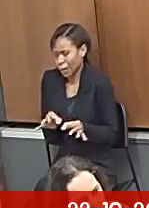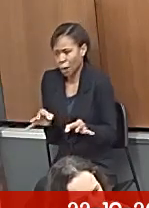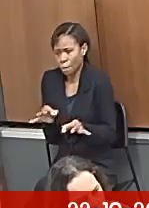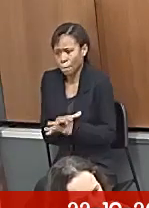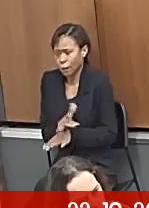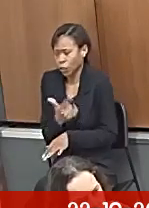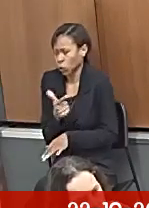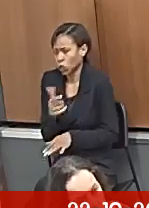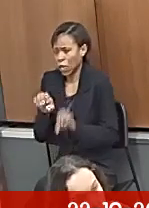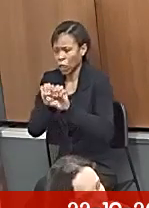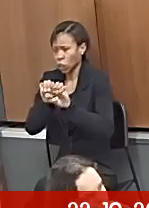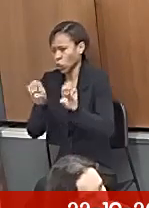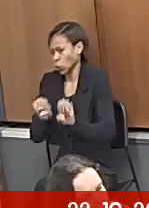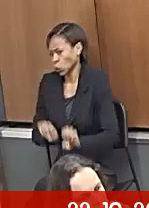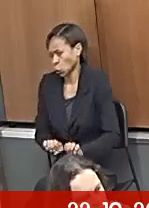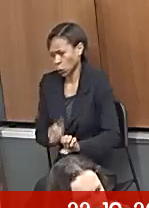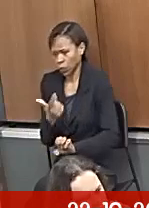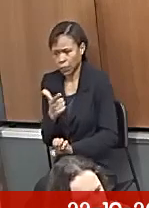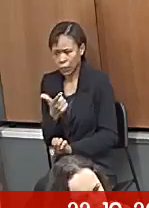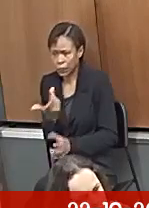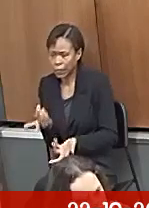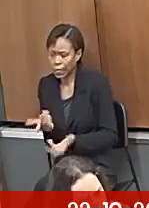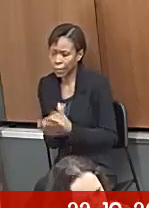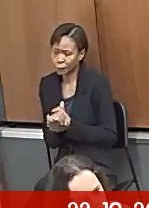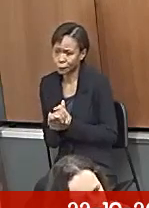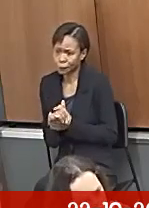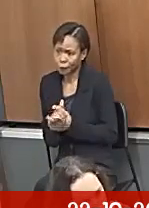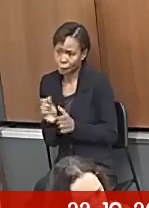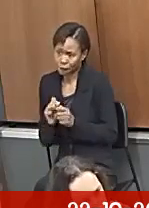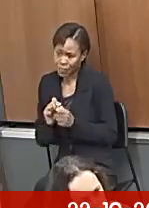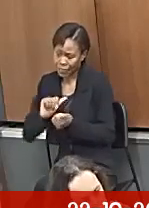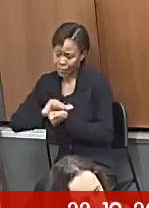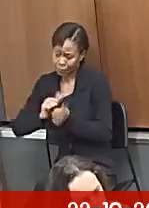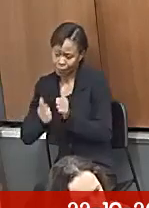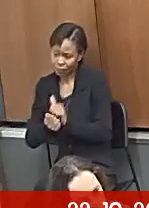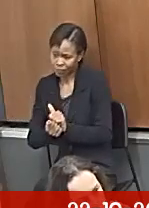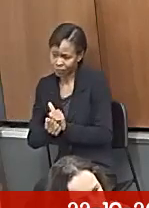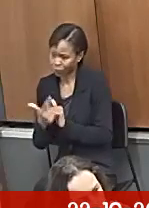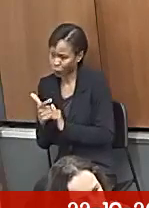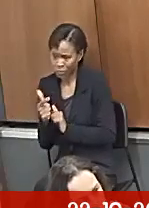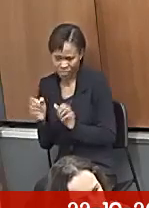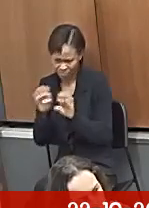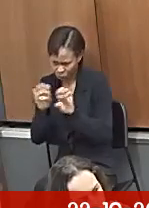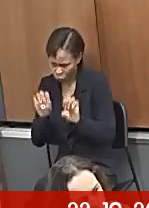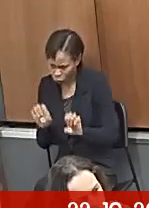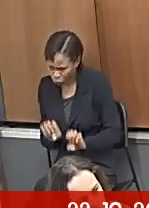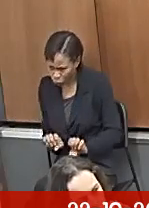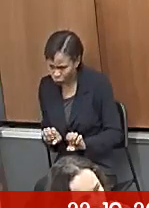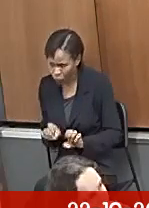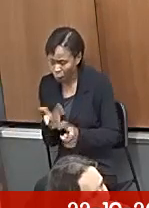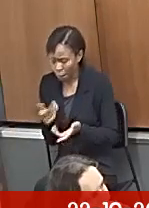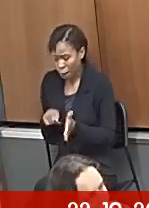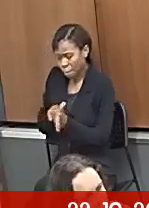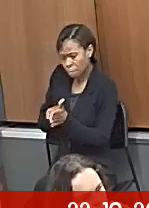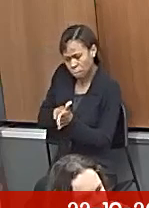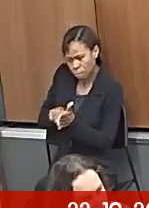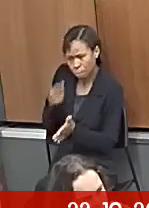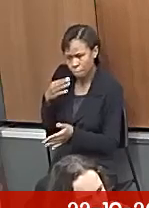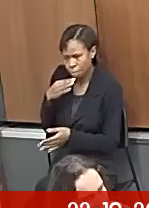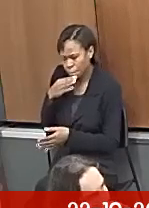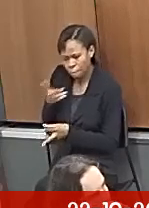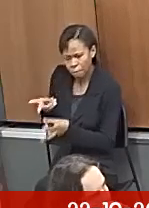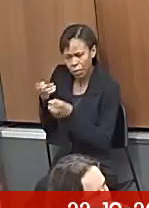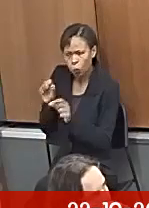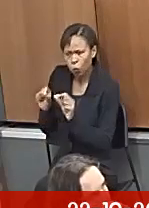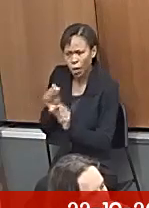eu não tenho estrutura para fazer as adaptações, não tenho estrutura para diagnosticar o que esse aluno